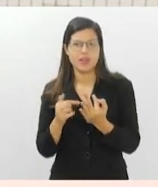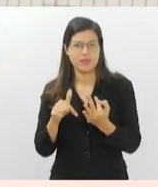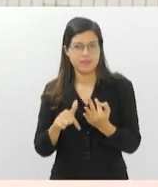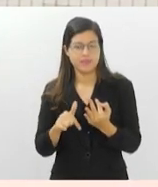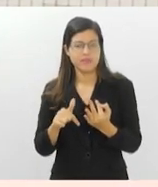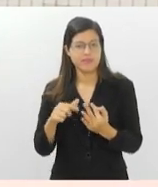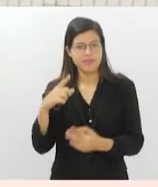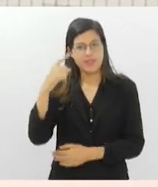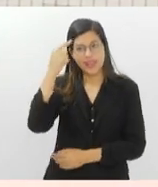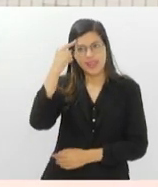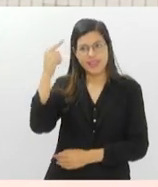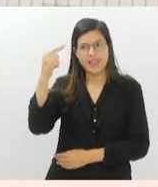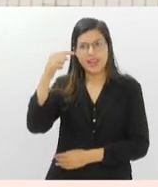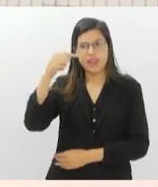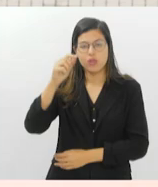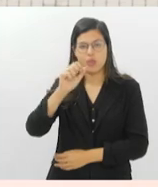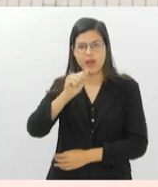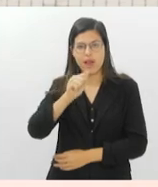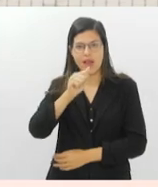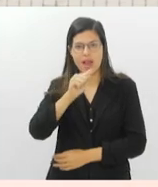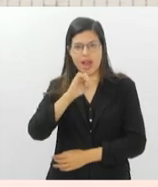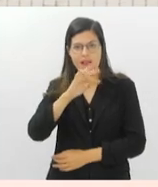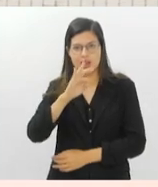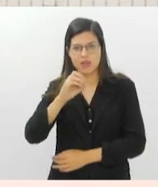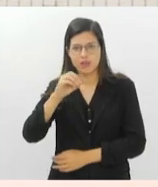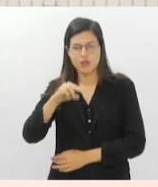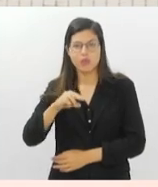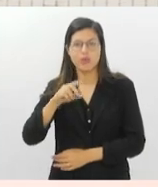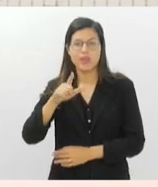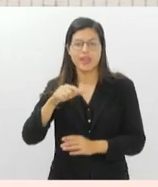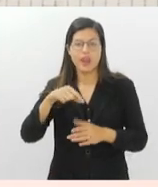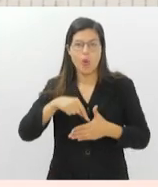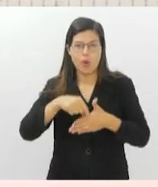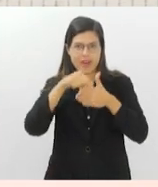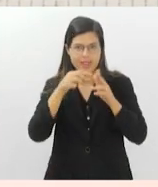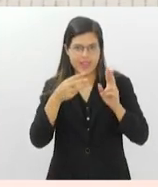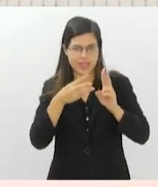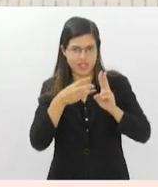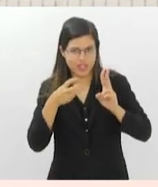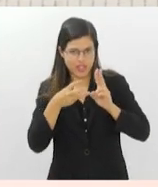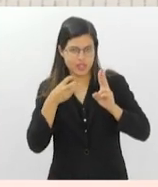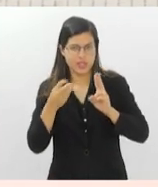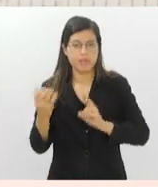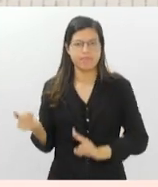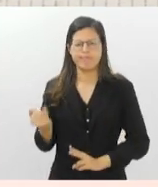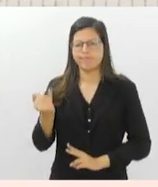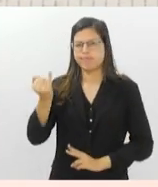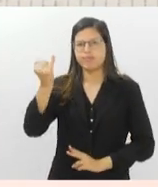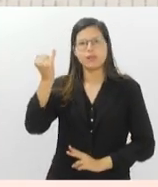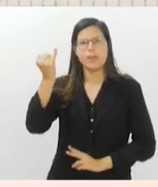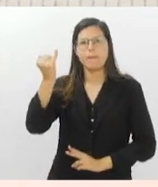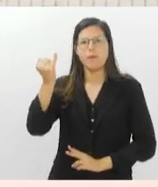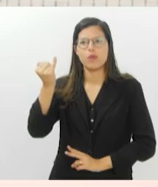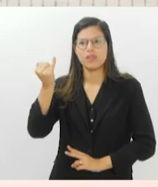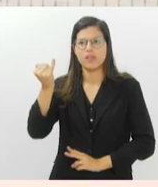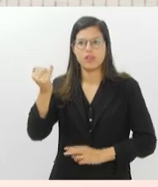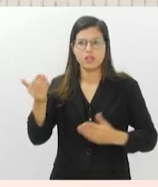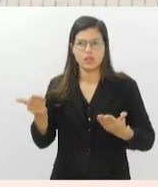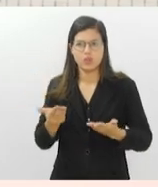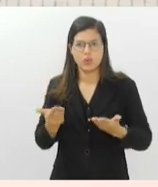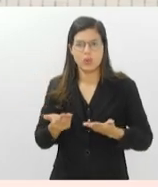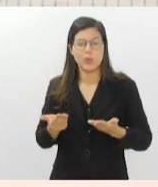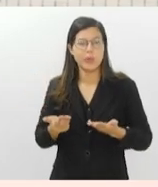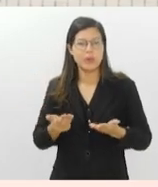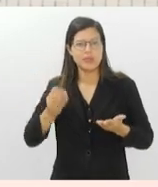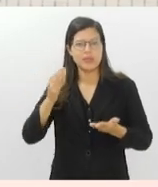da ideia do Ailton Krenak, que é um líder indígena, uma liderança indígena importantíssima nos nossos dias,